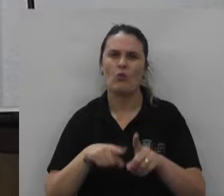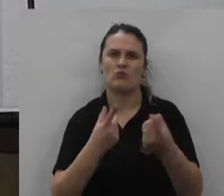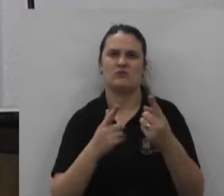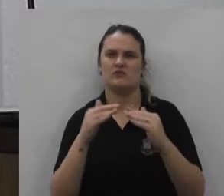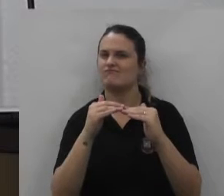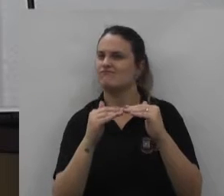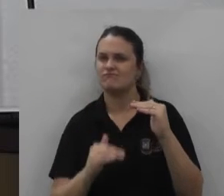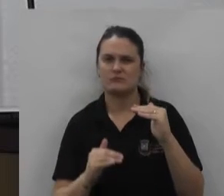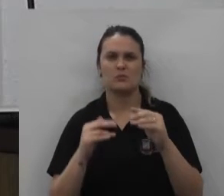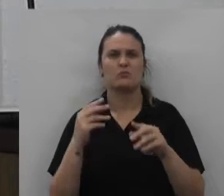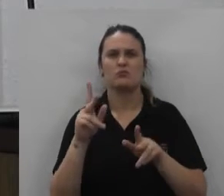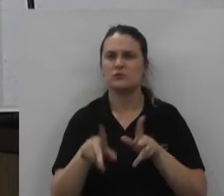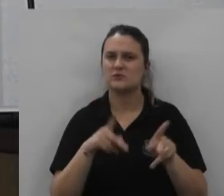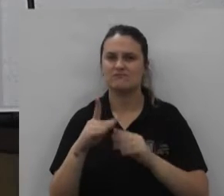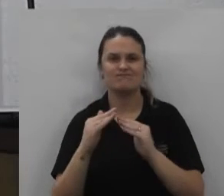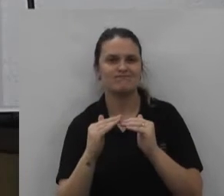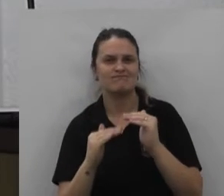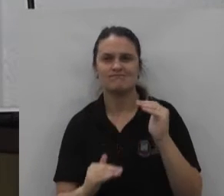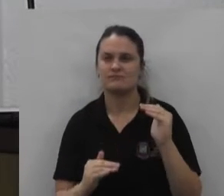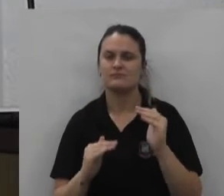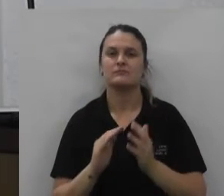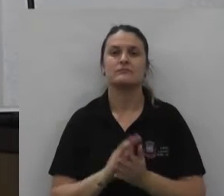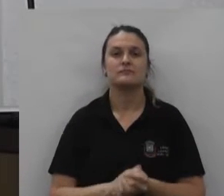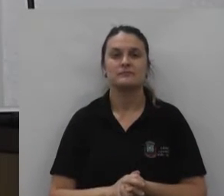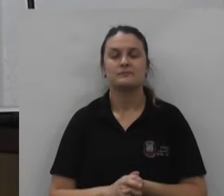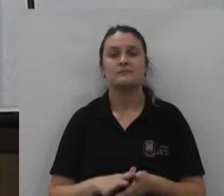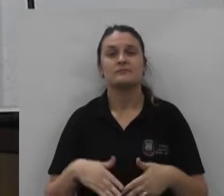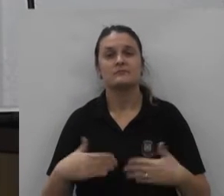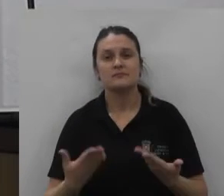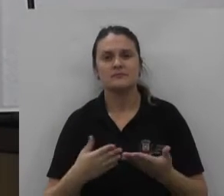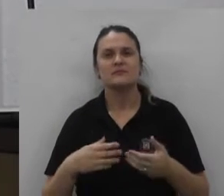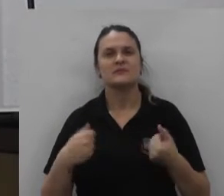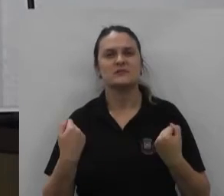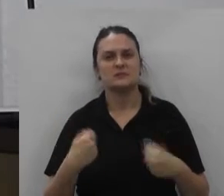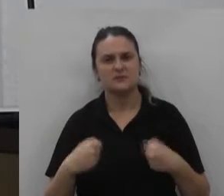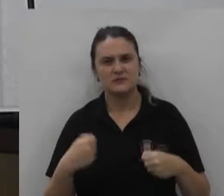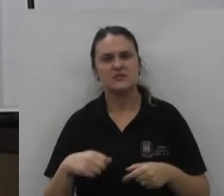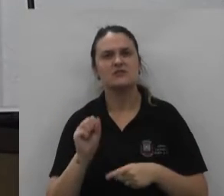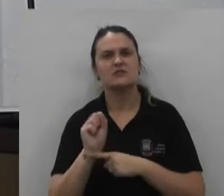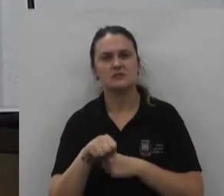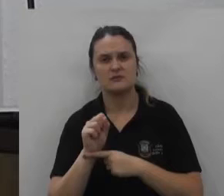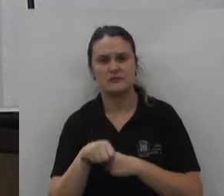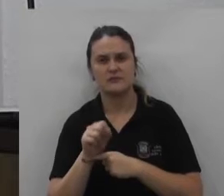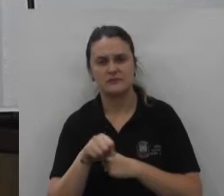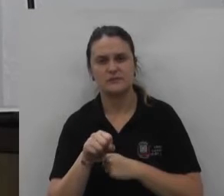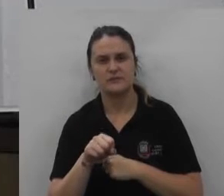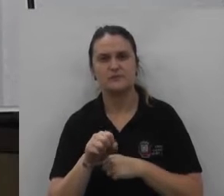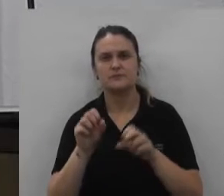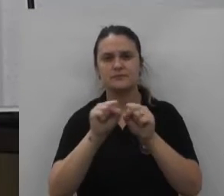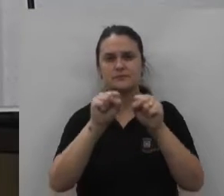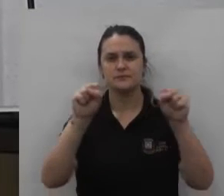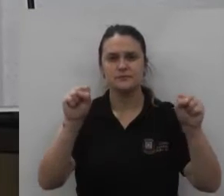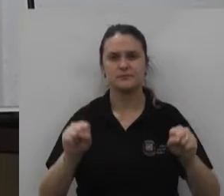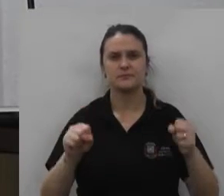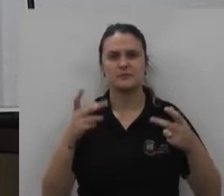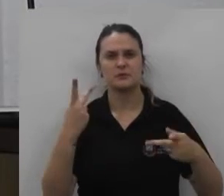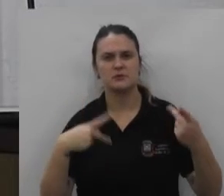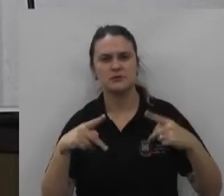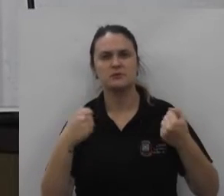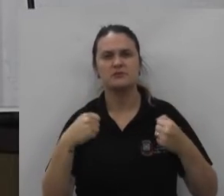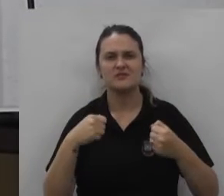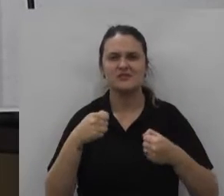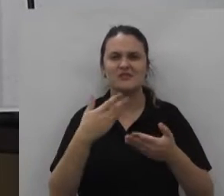contrária por parte da população. Portanto, há necessidade, sim, de que o sistema político